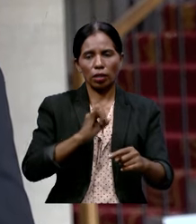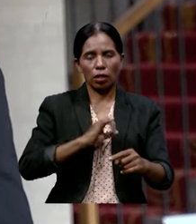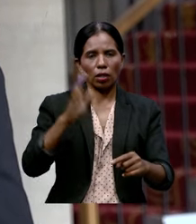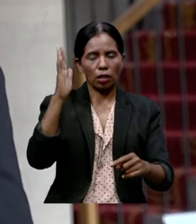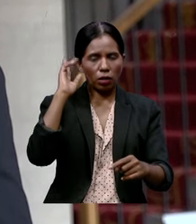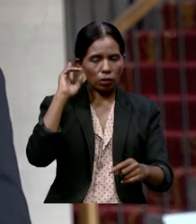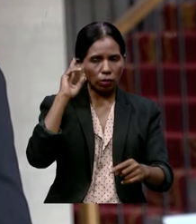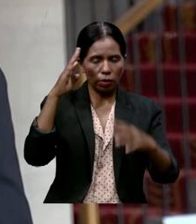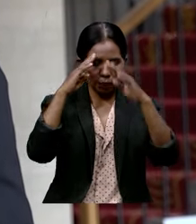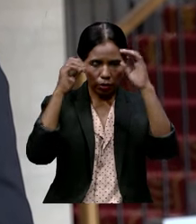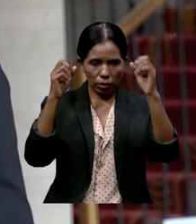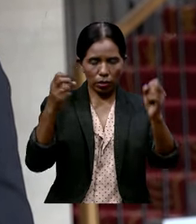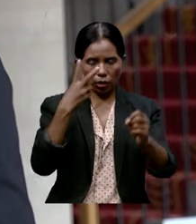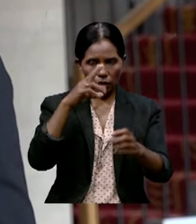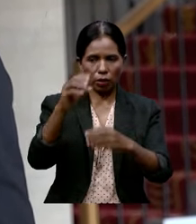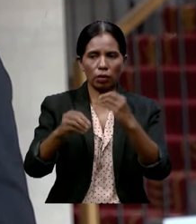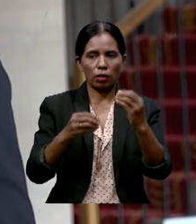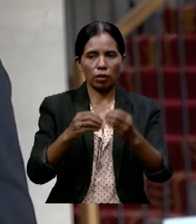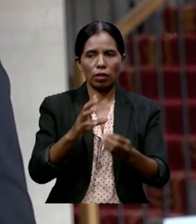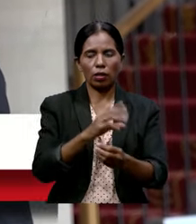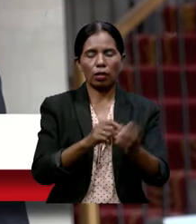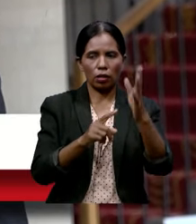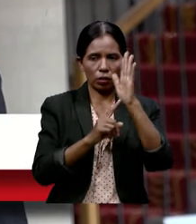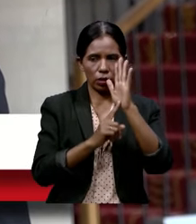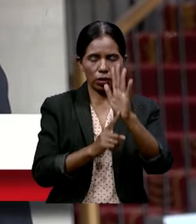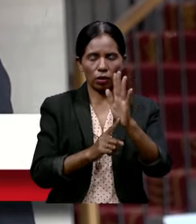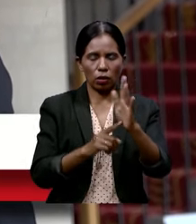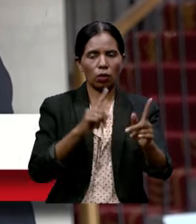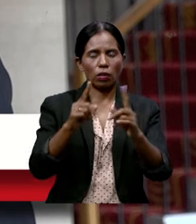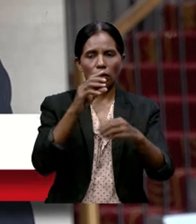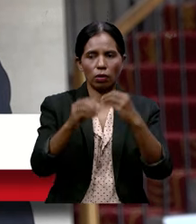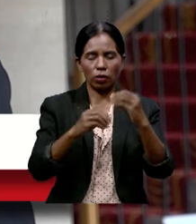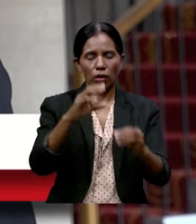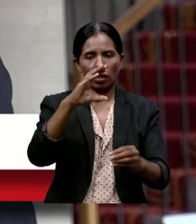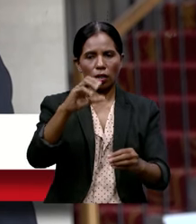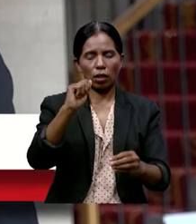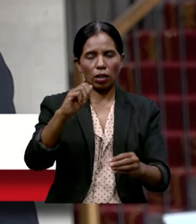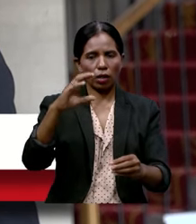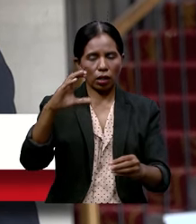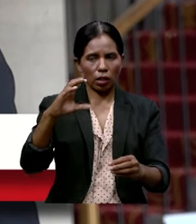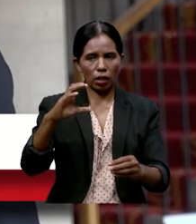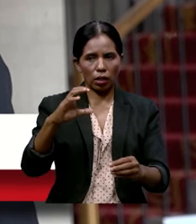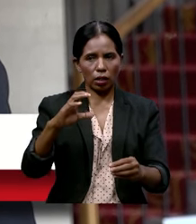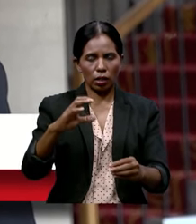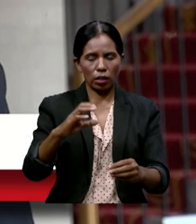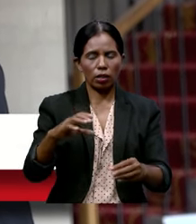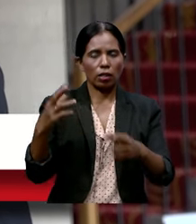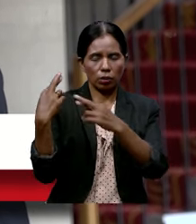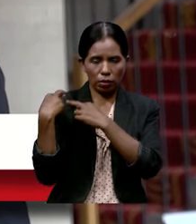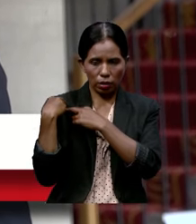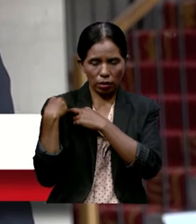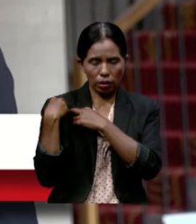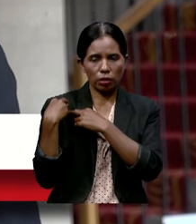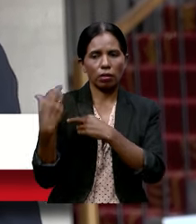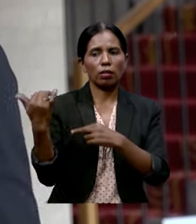nia avaliasaun reazen críticas ba kaknia papel